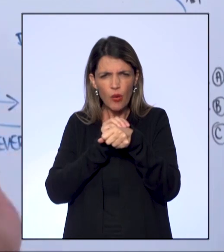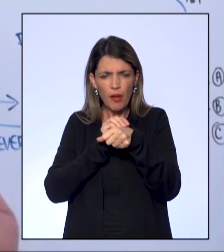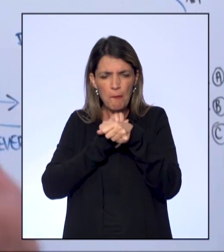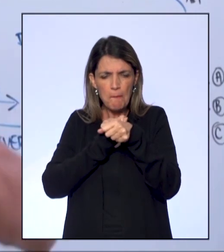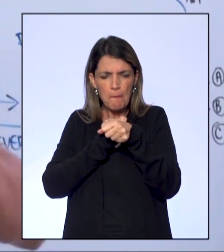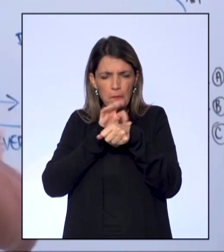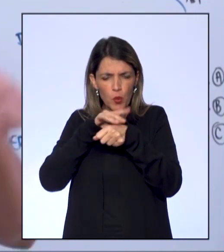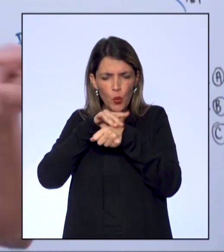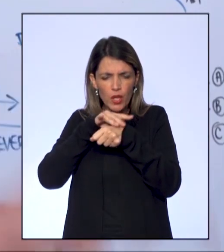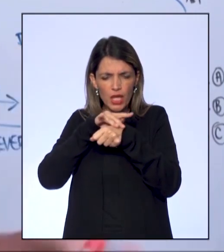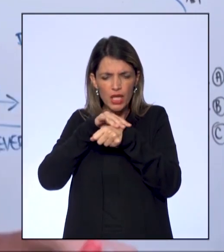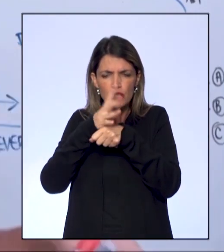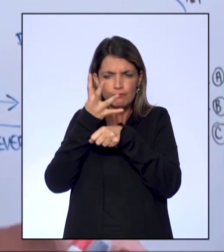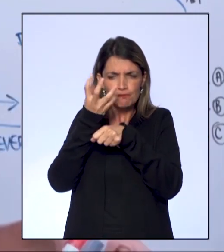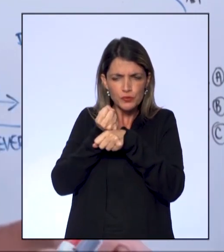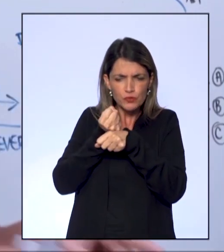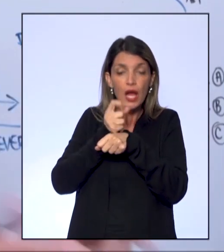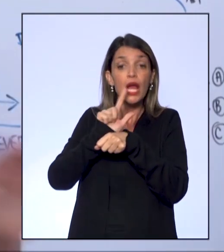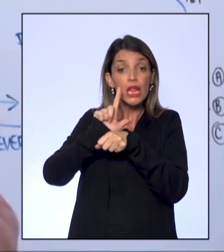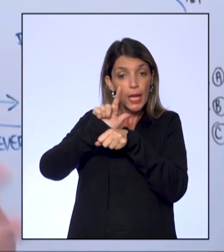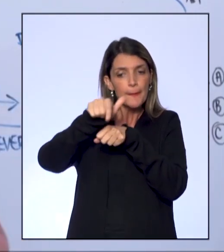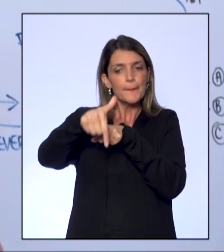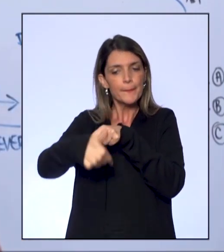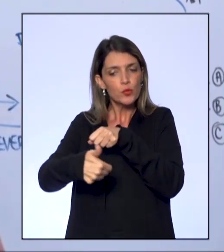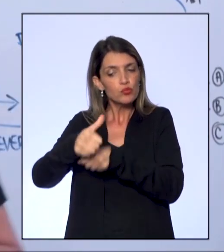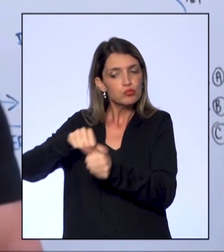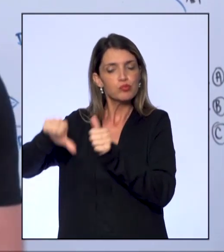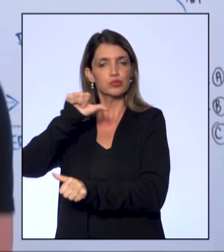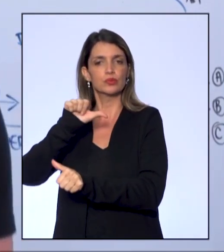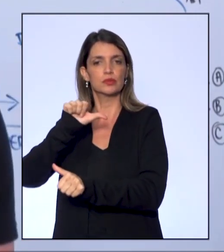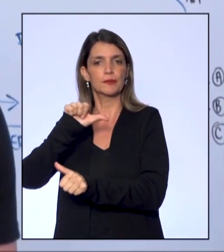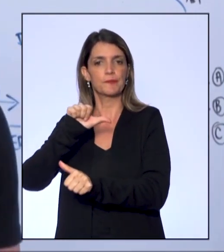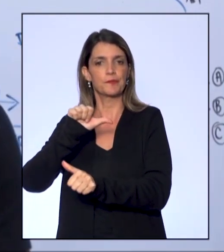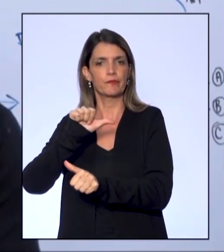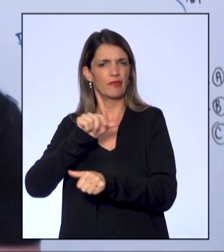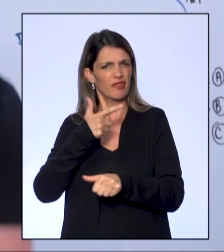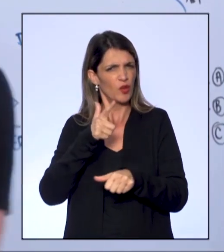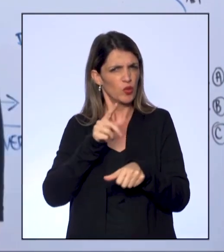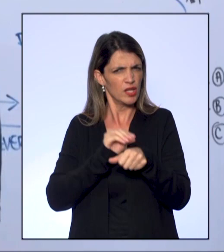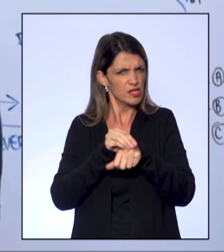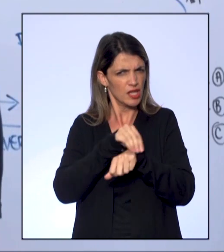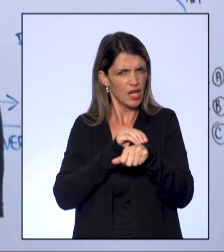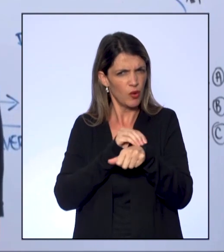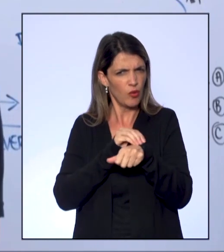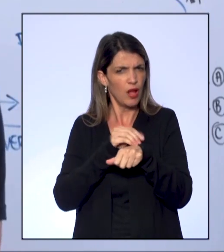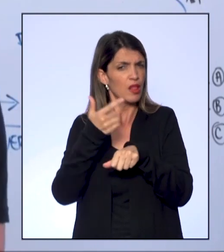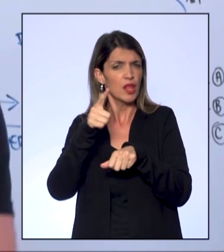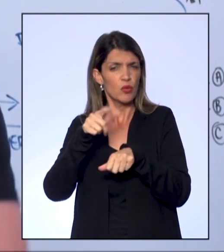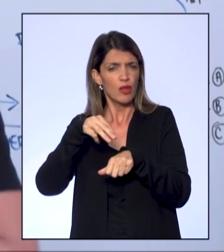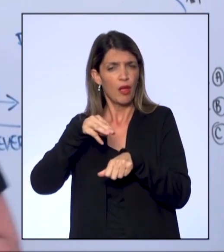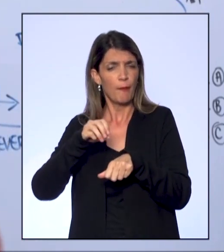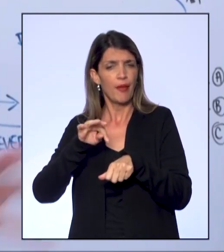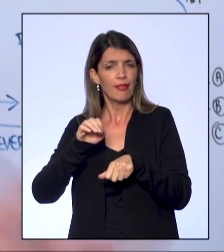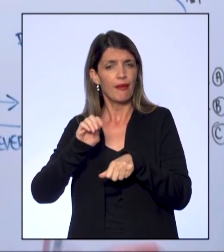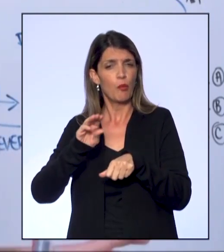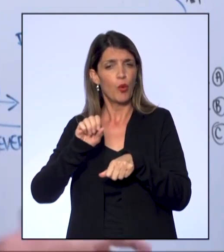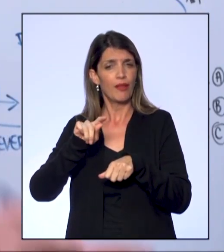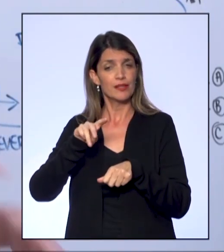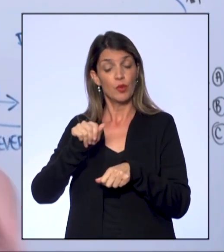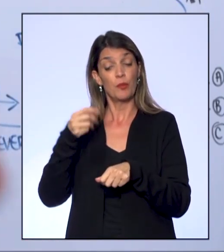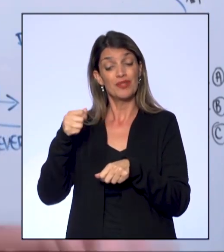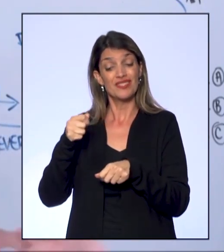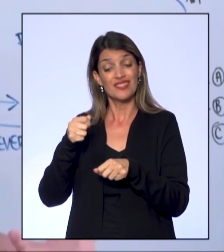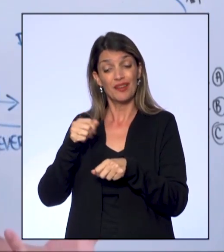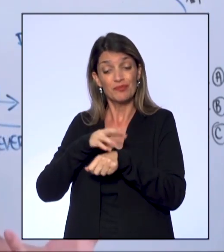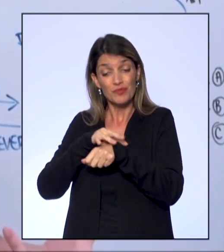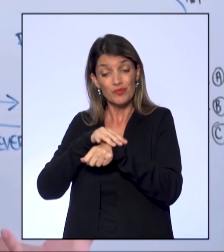ele consegue pegar o metabolismo da célula. Então deixa eu ver se eu entendi. Ele não possui célula, ele não possui metabolismo, então ele tem que infectar uma célula